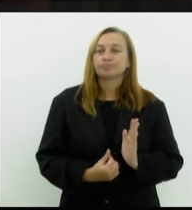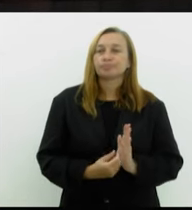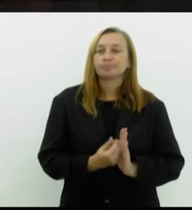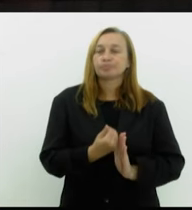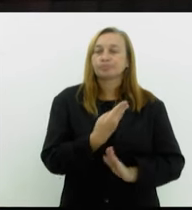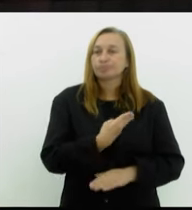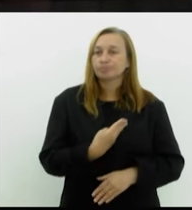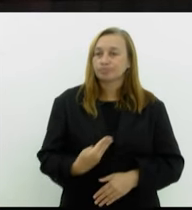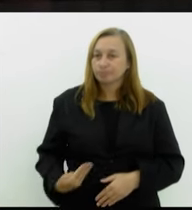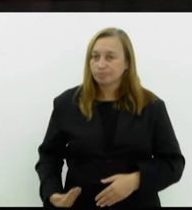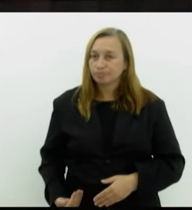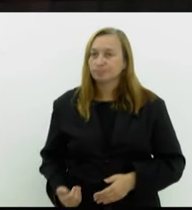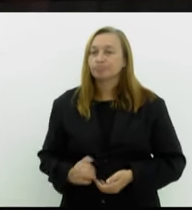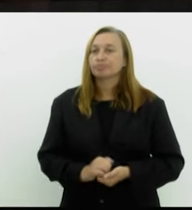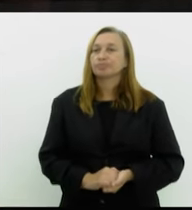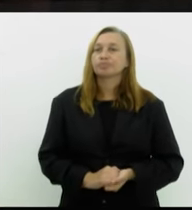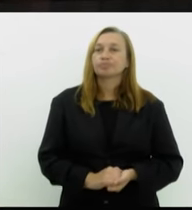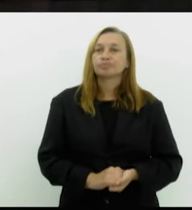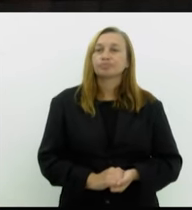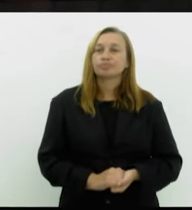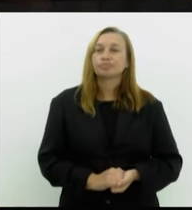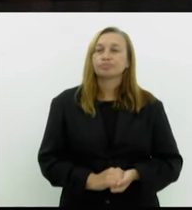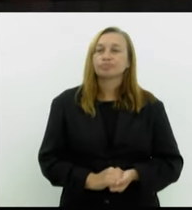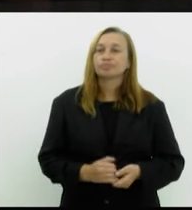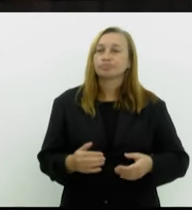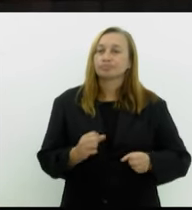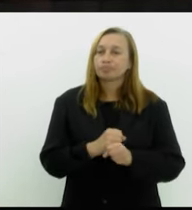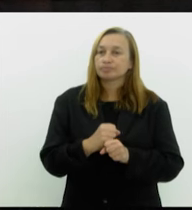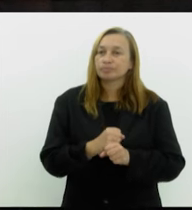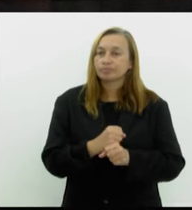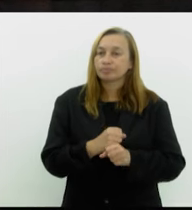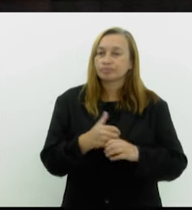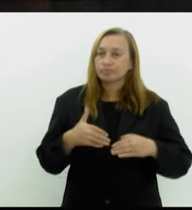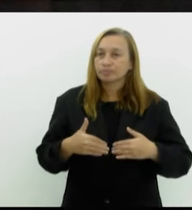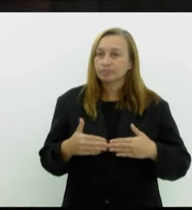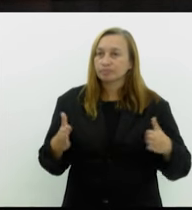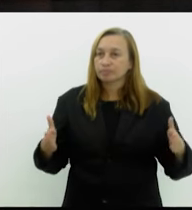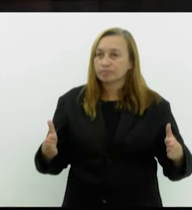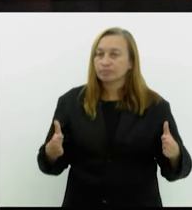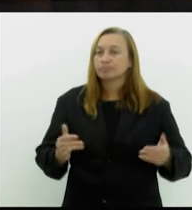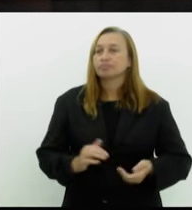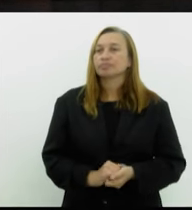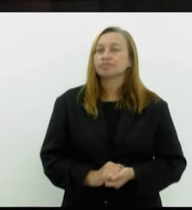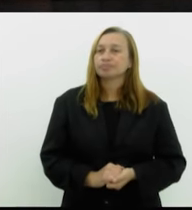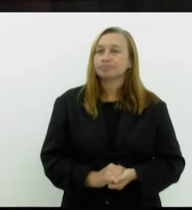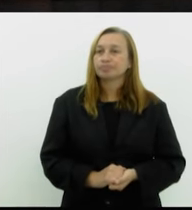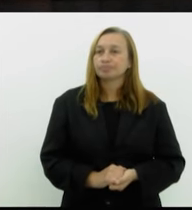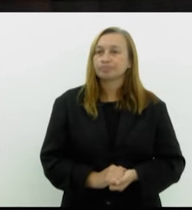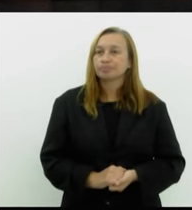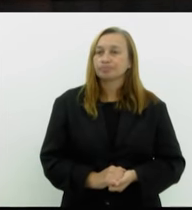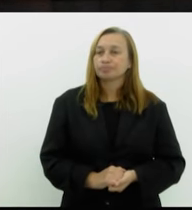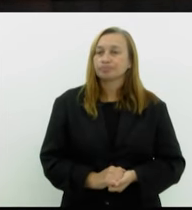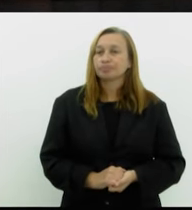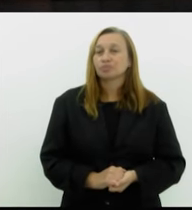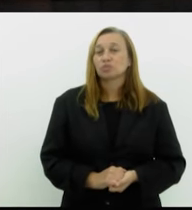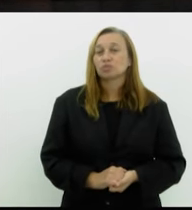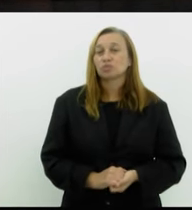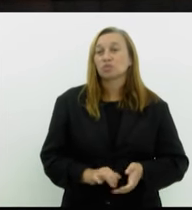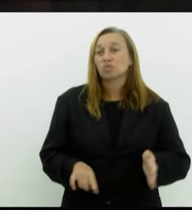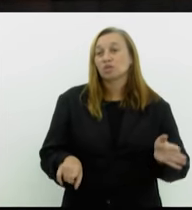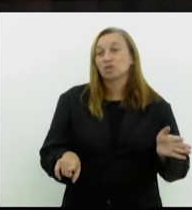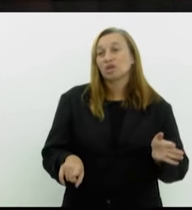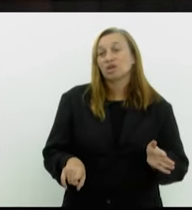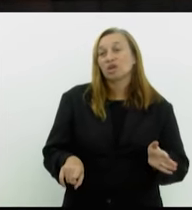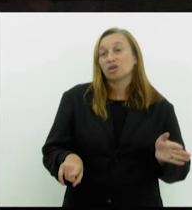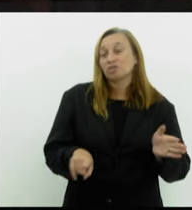públicas, quando se abriu o ano, se abriu com um aspecto muito negativo,